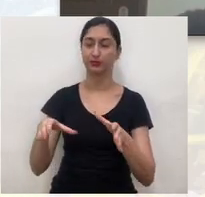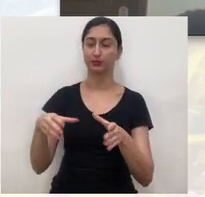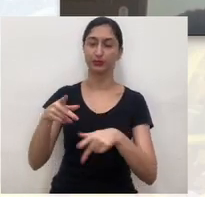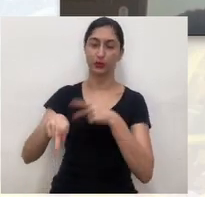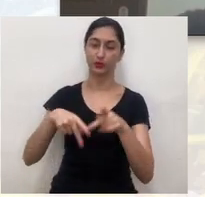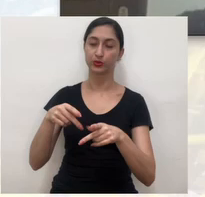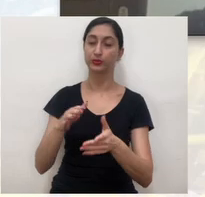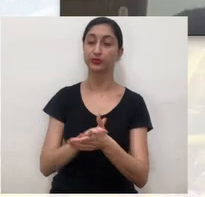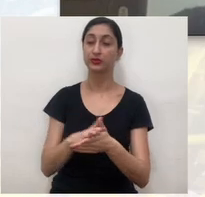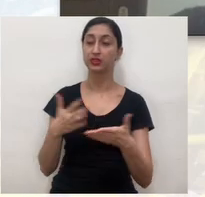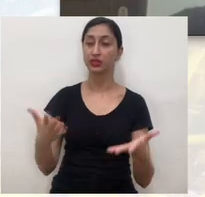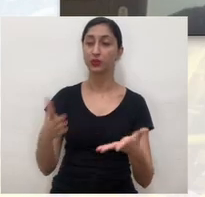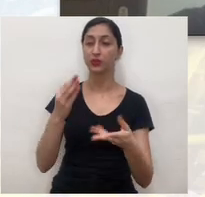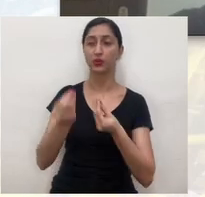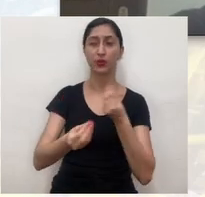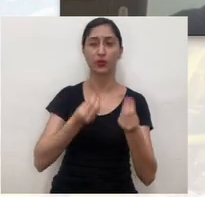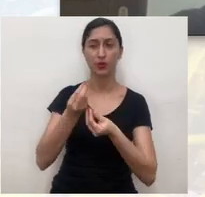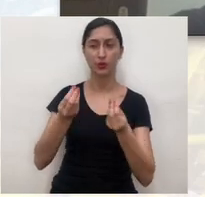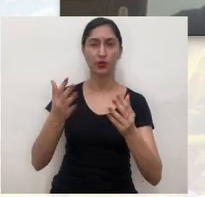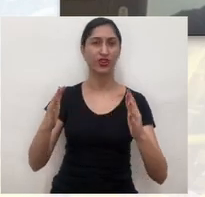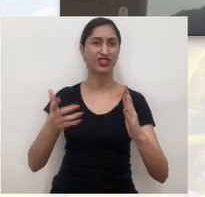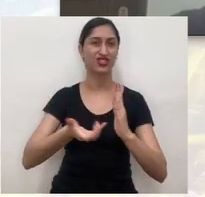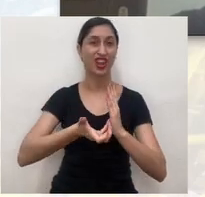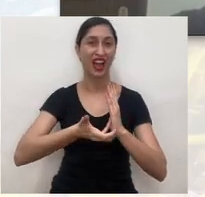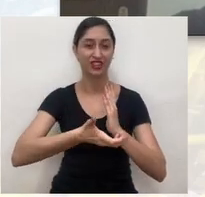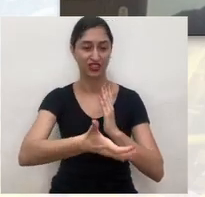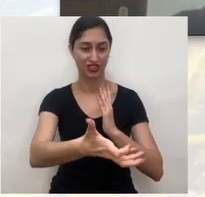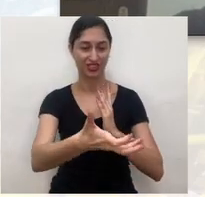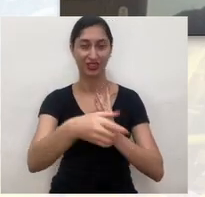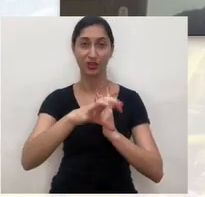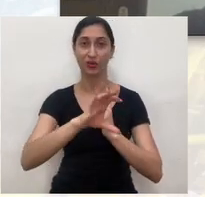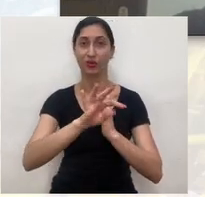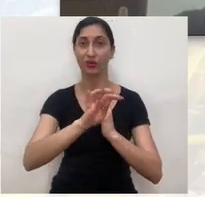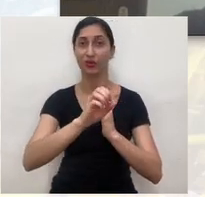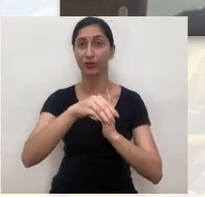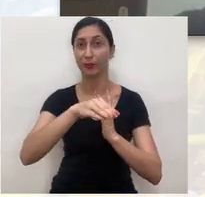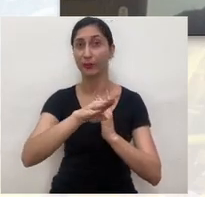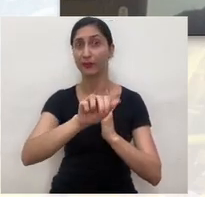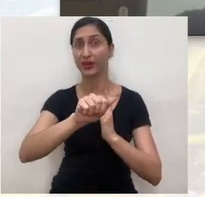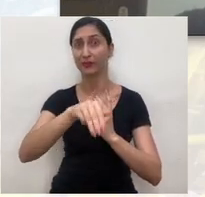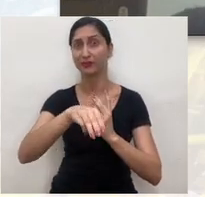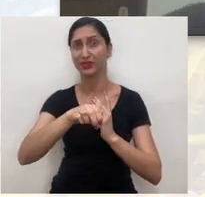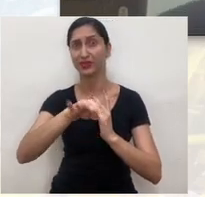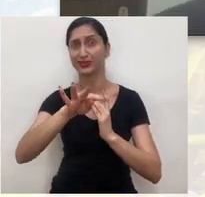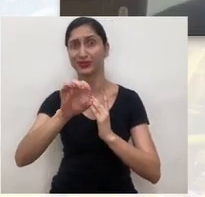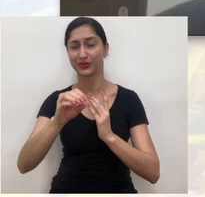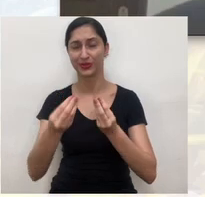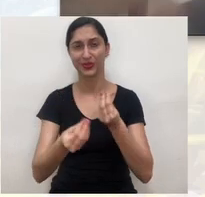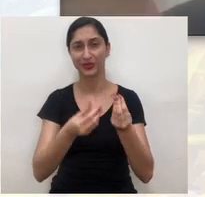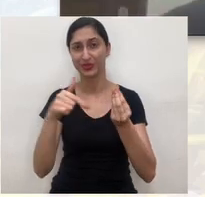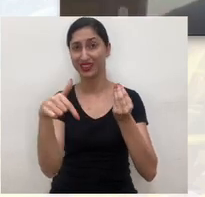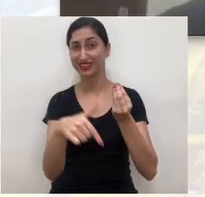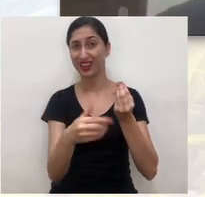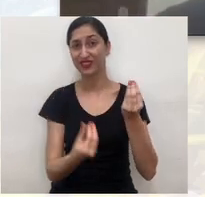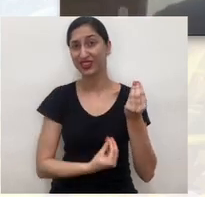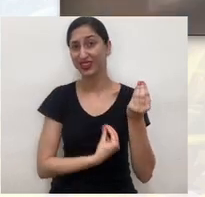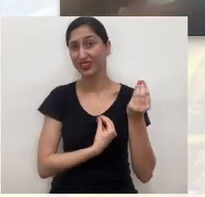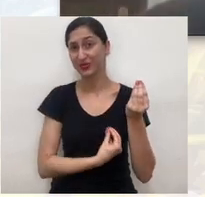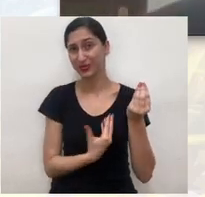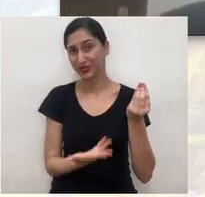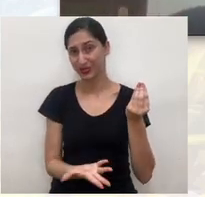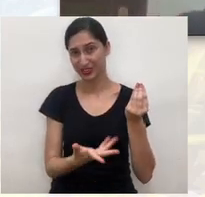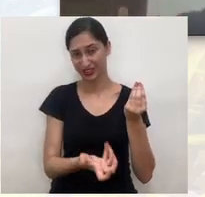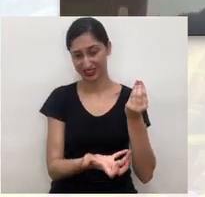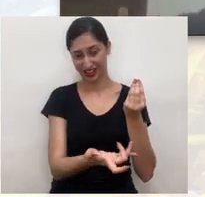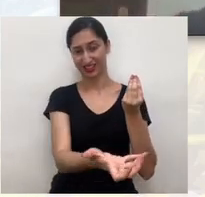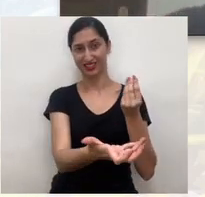organismos vivos, né? Na sua apresentação mesmo, você apontou a questão das plantas amarelas, né? Que não vão